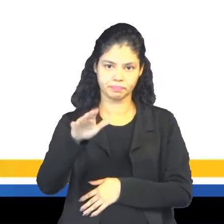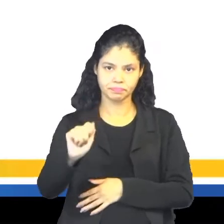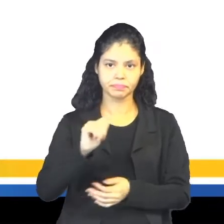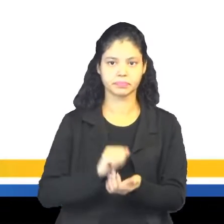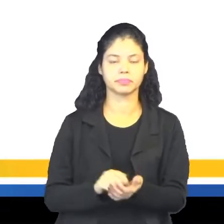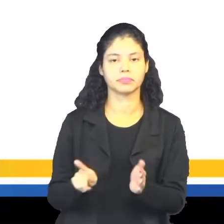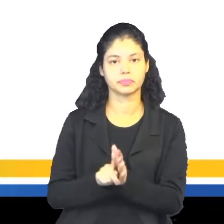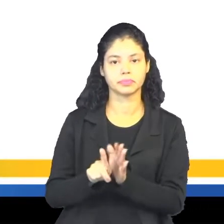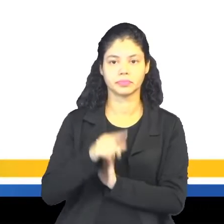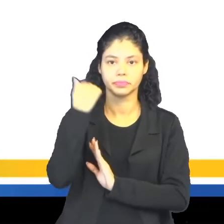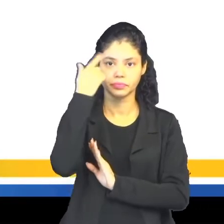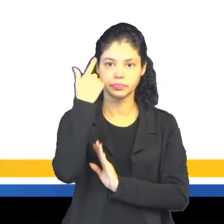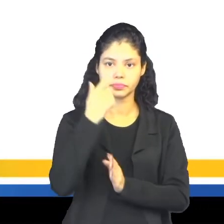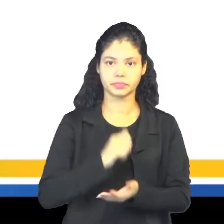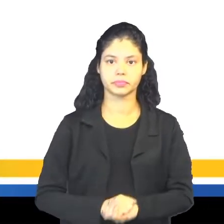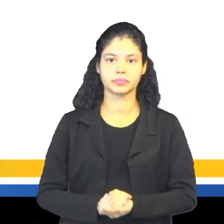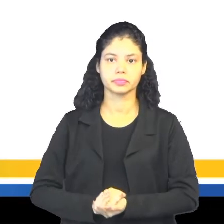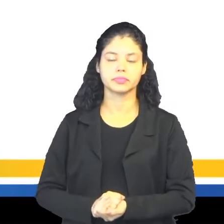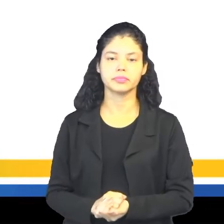pela Espanha.